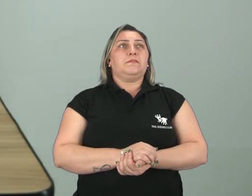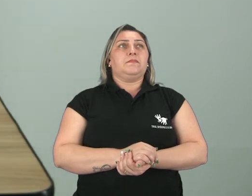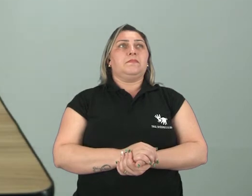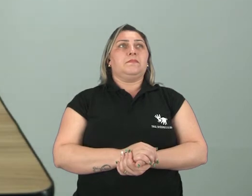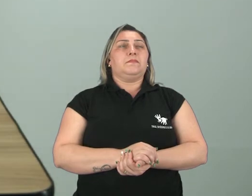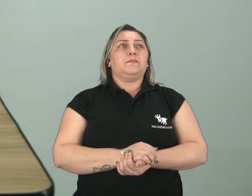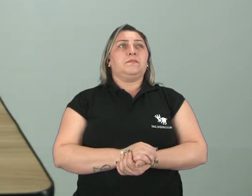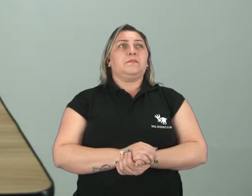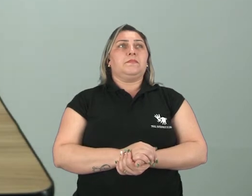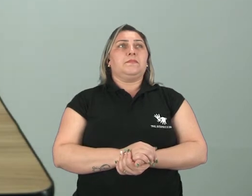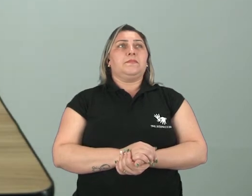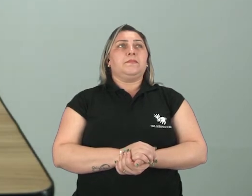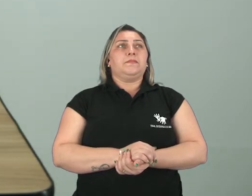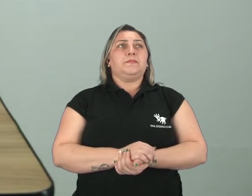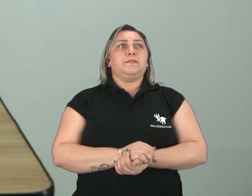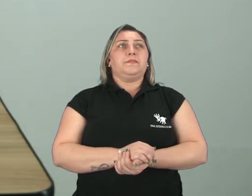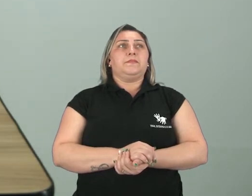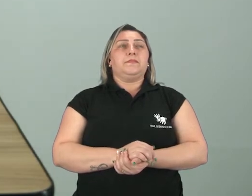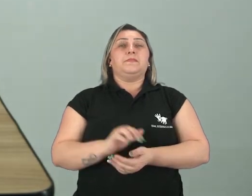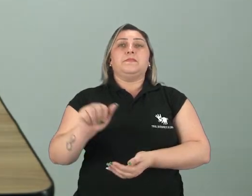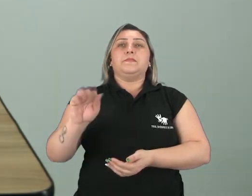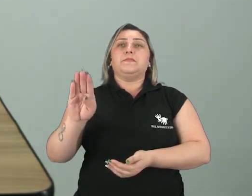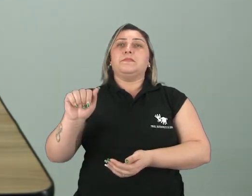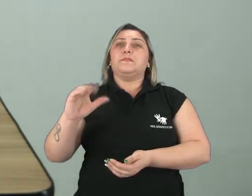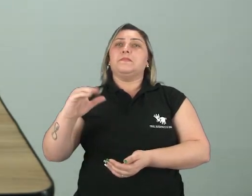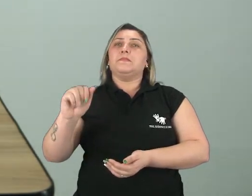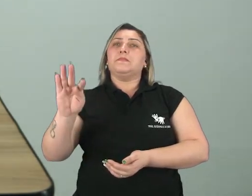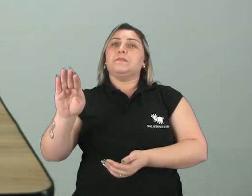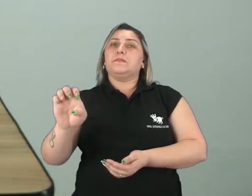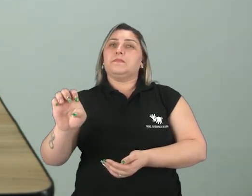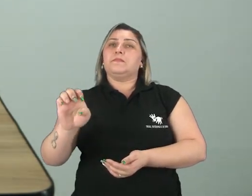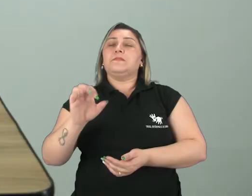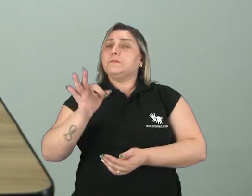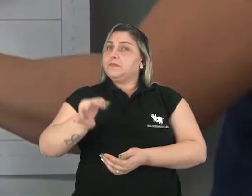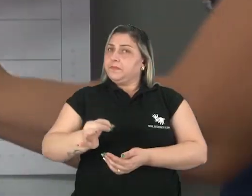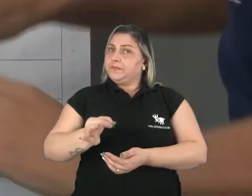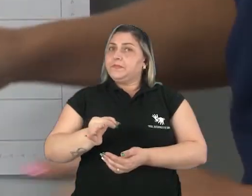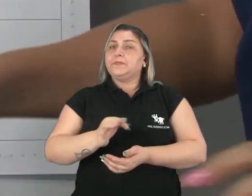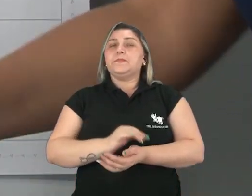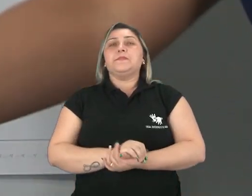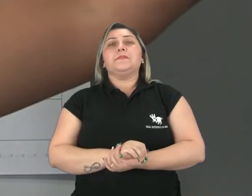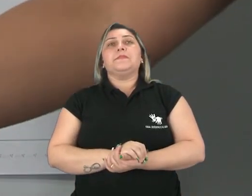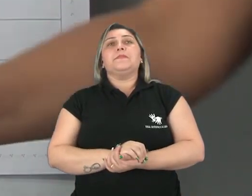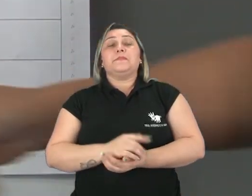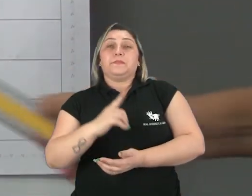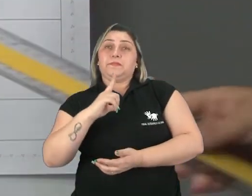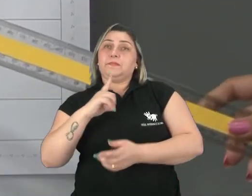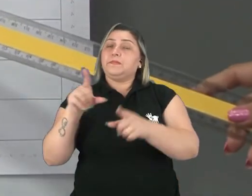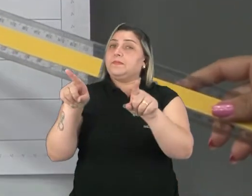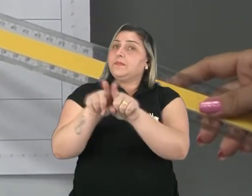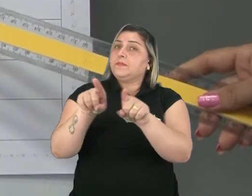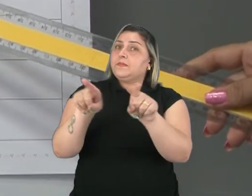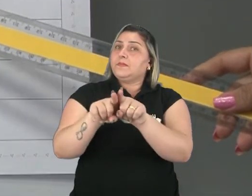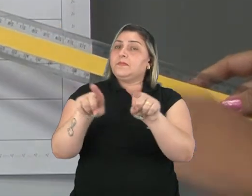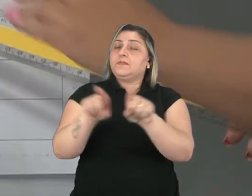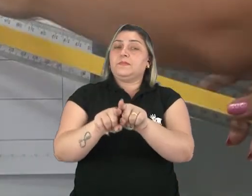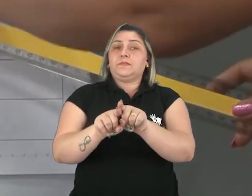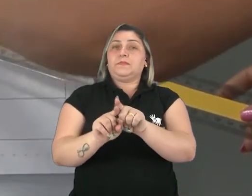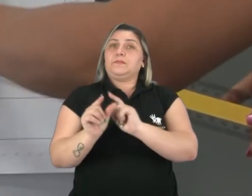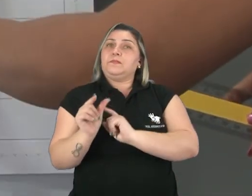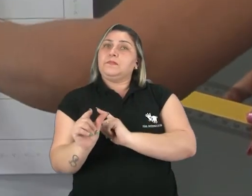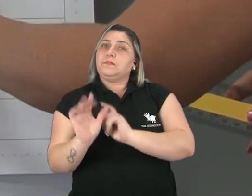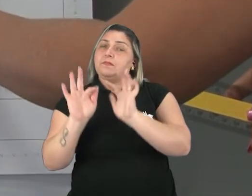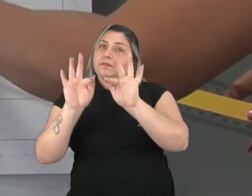Oi e a palavra abacate certo então também tem sons